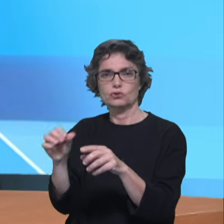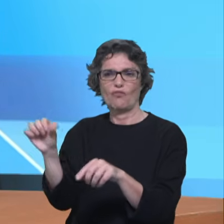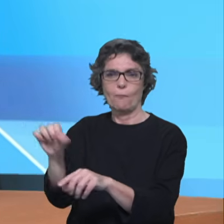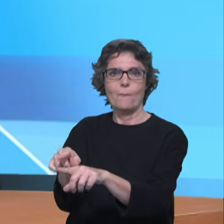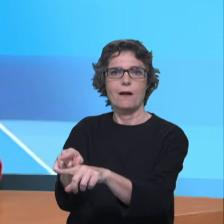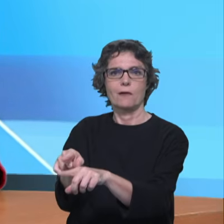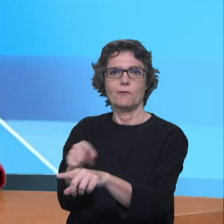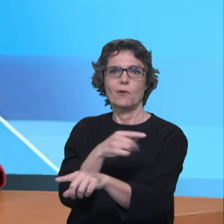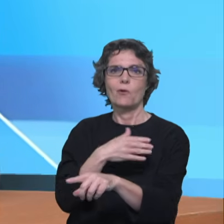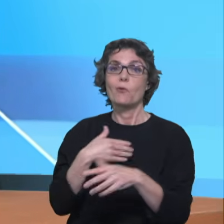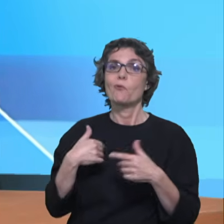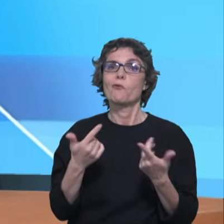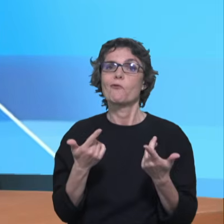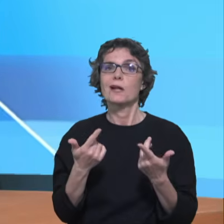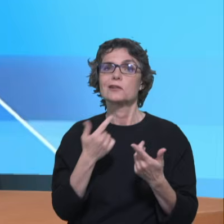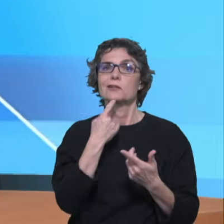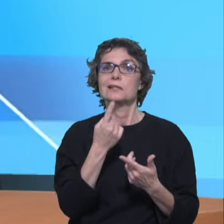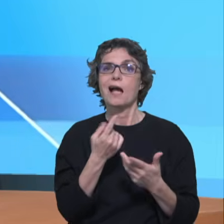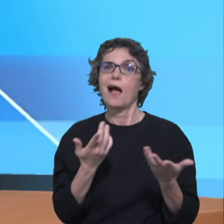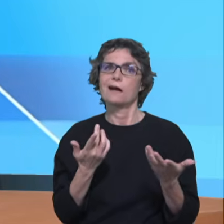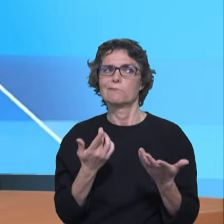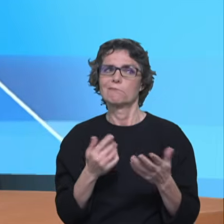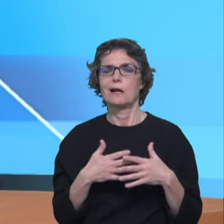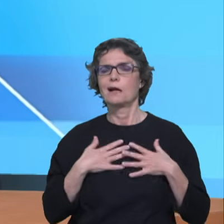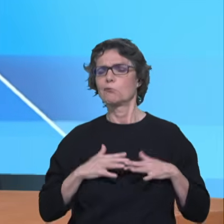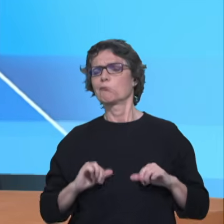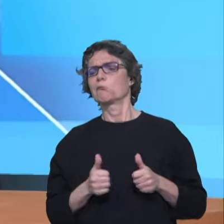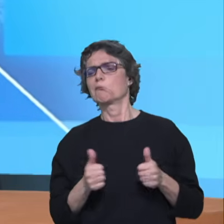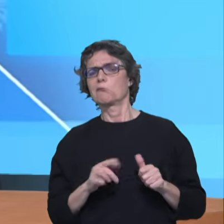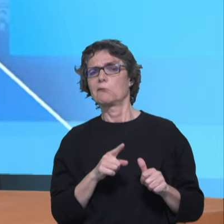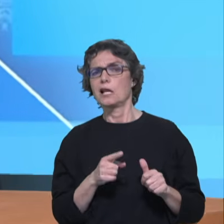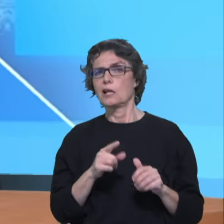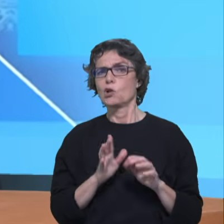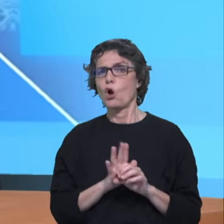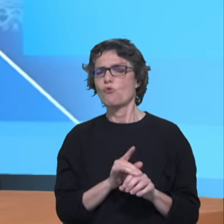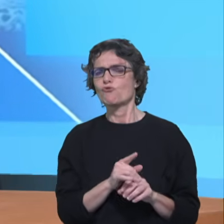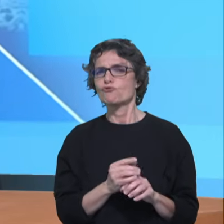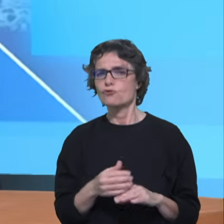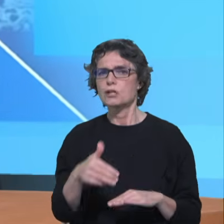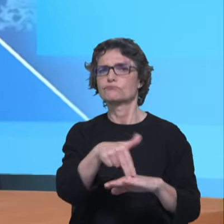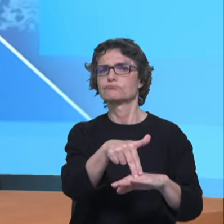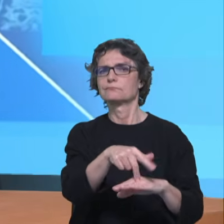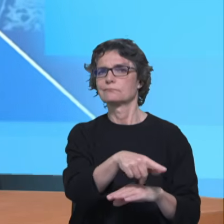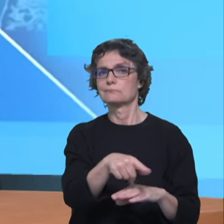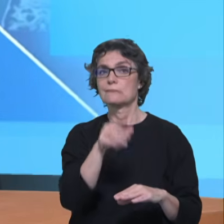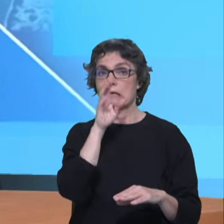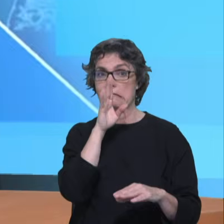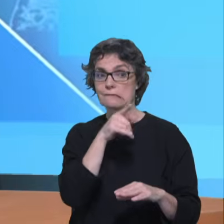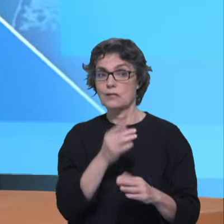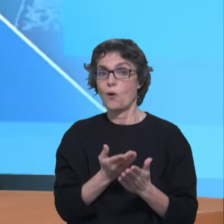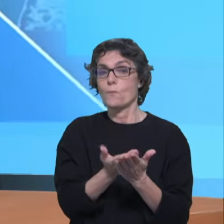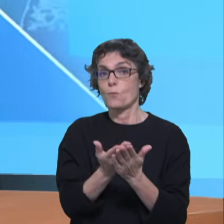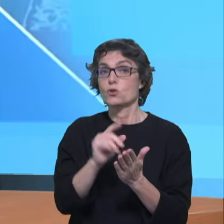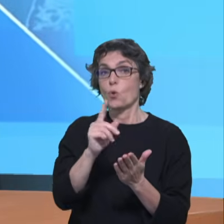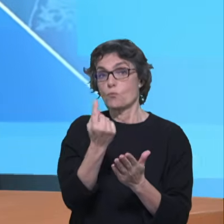de saber que o Chega já se chegou à frente, dizendo que se houver uma proposta, ou várias propostas que chegarem